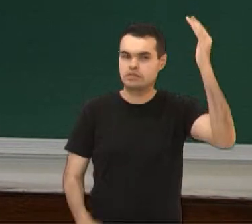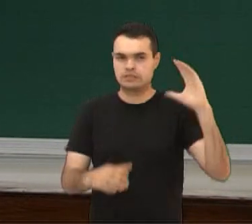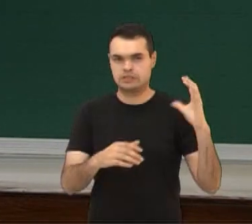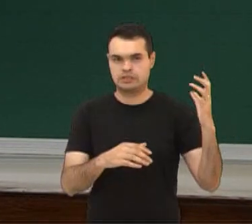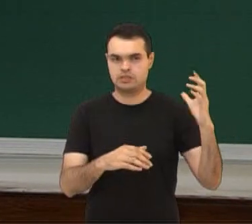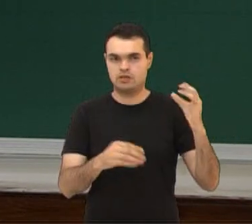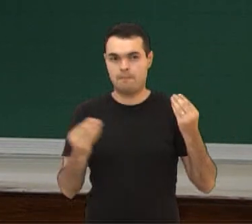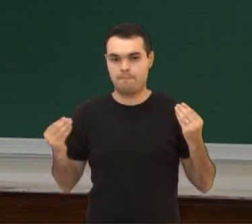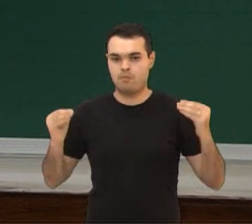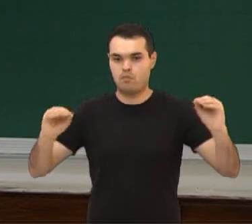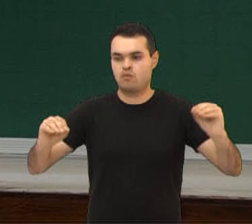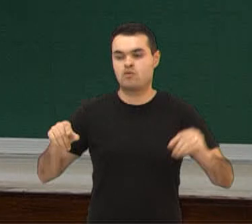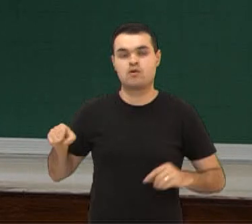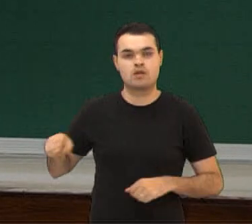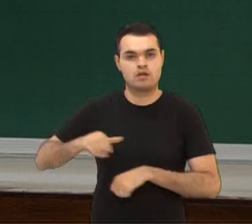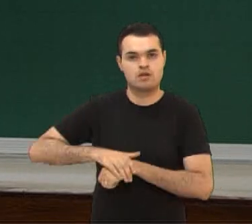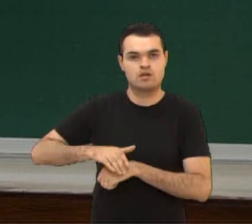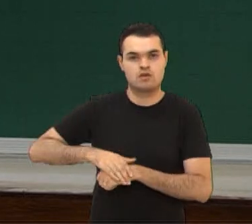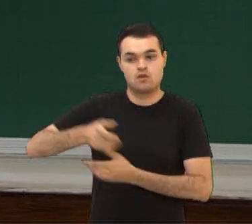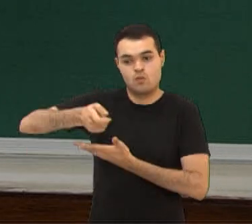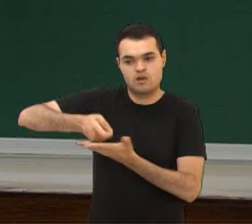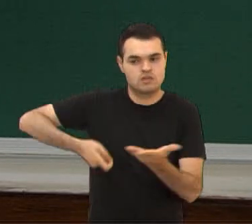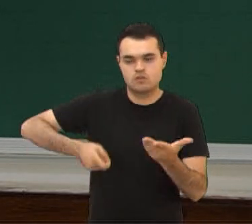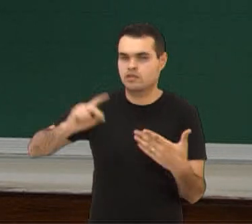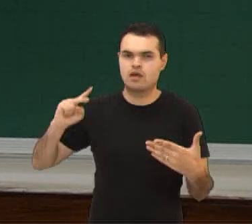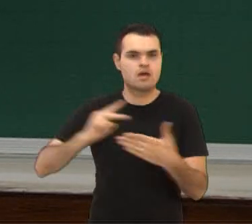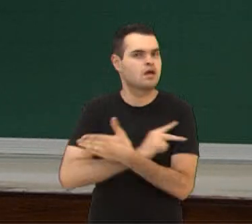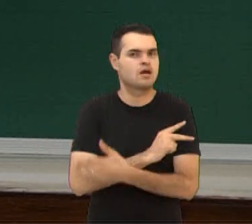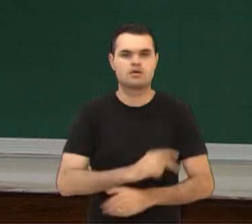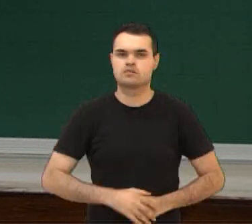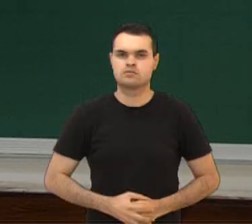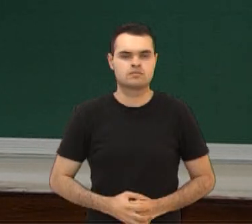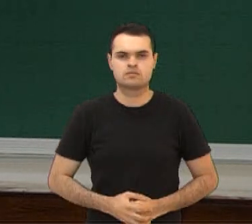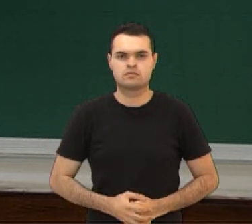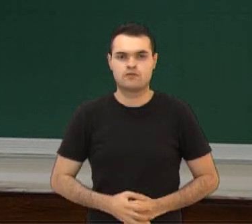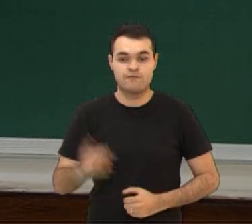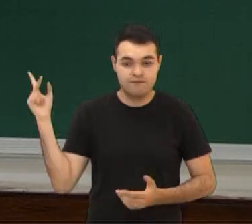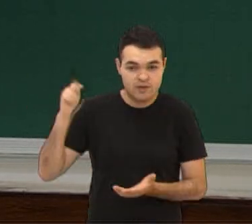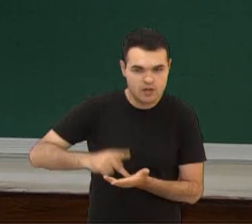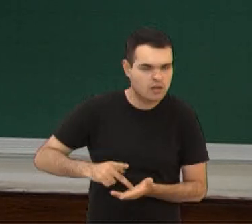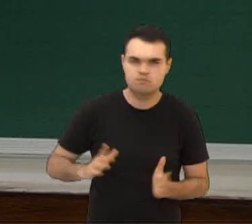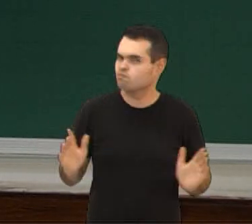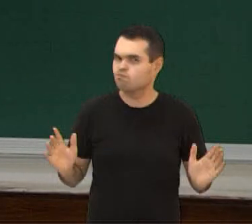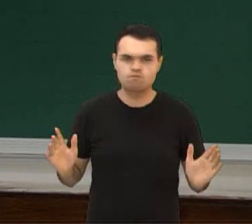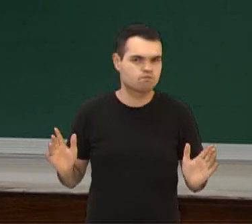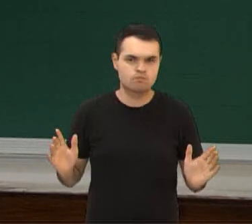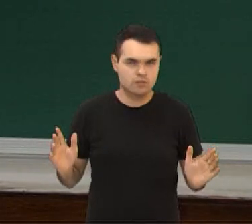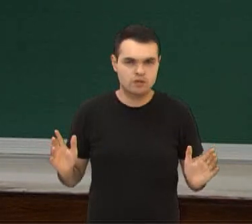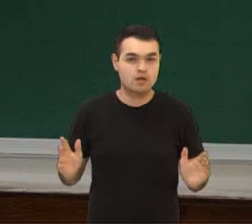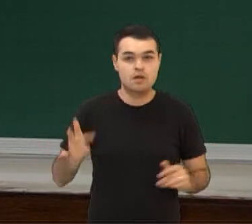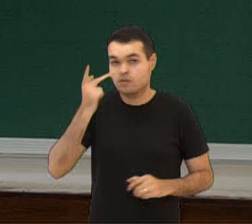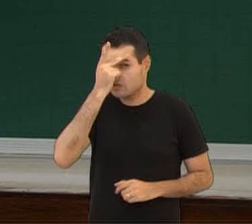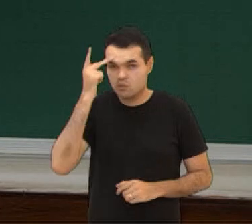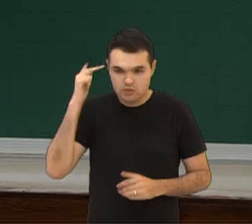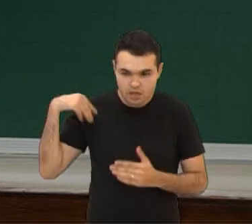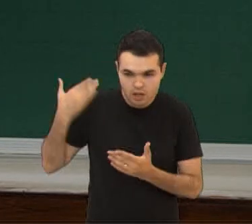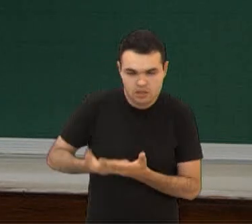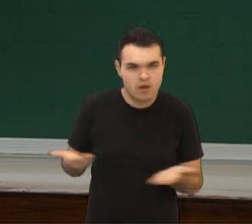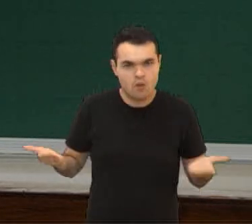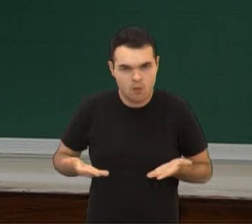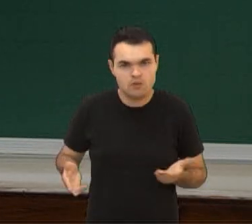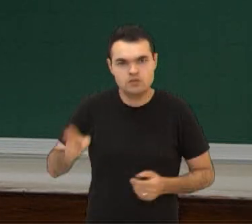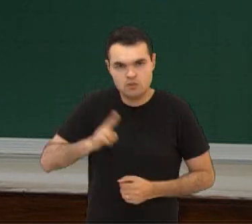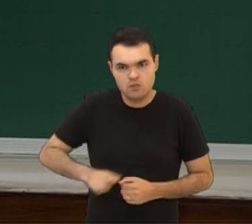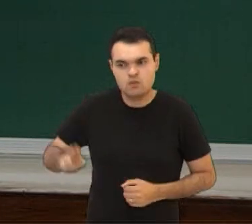científico, publicou dizendo que o artigo estava incorreto e que isso não é verdade. E as pessoas utilizam até hoje esse